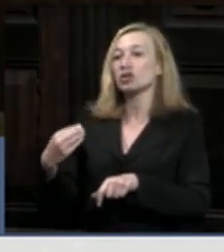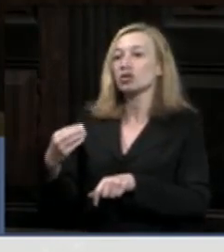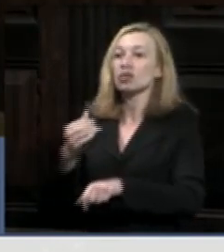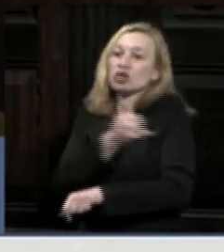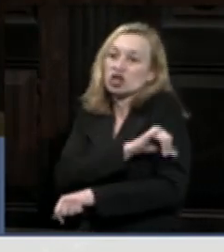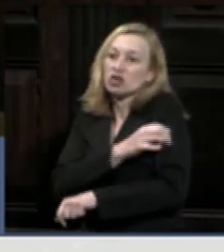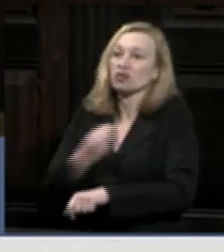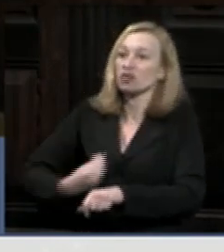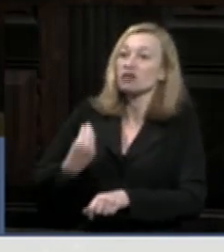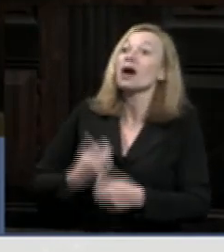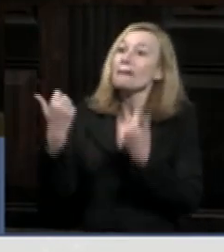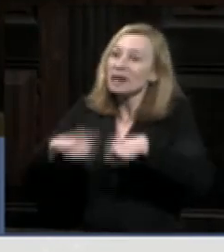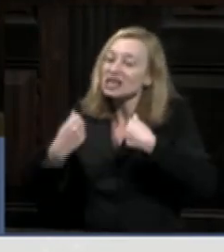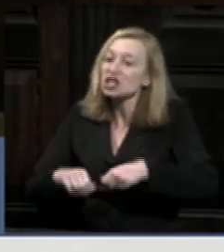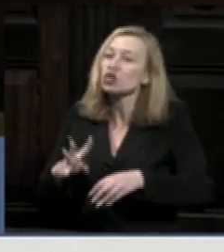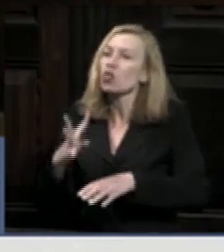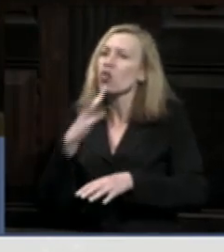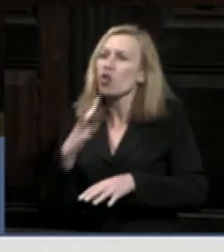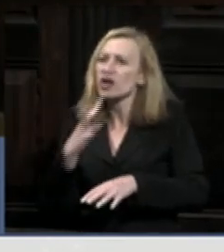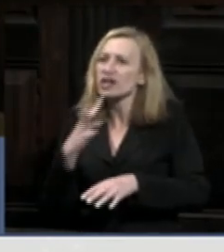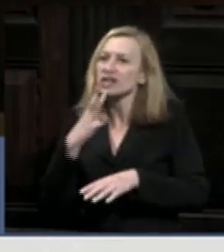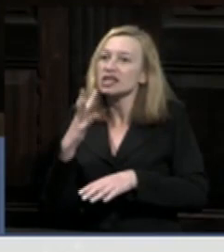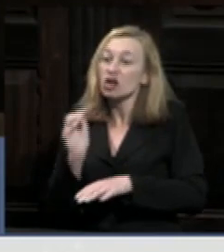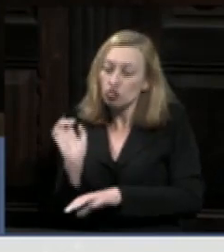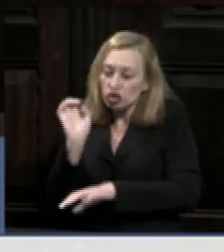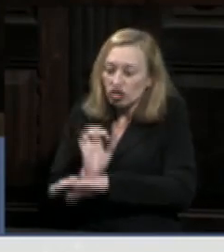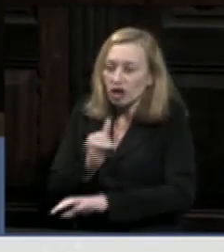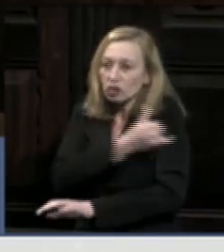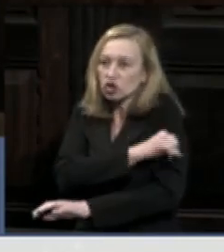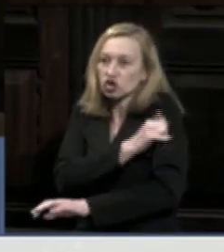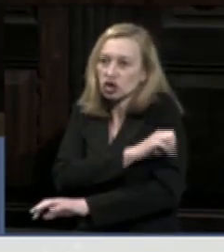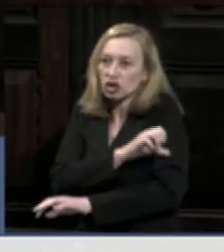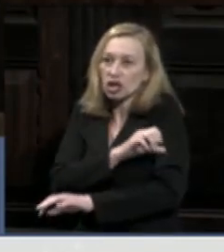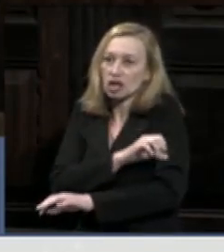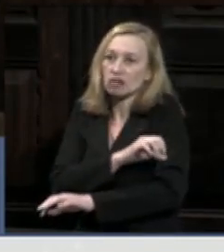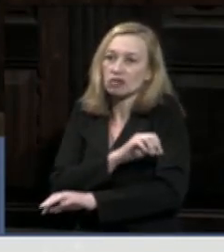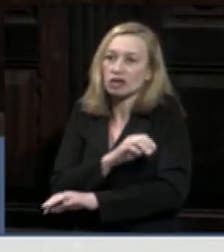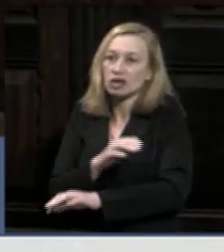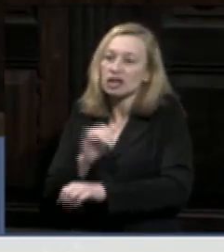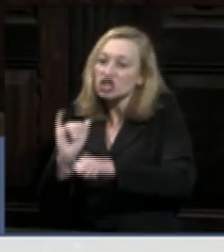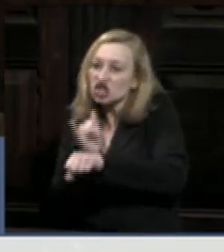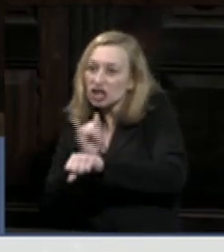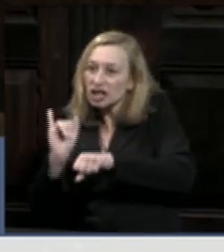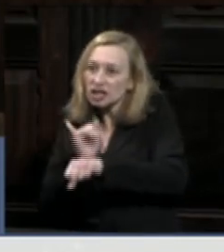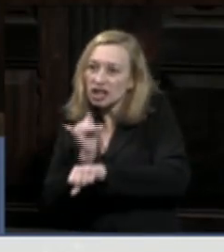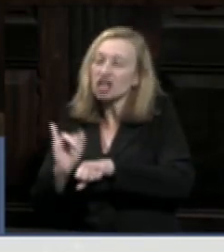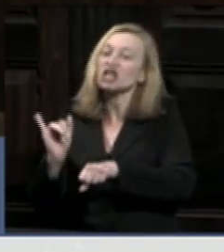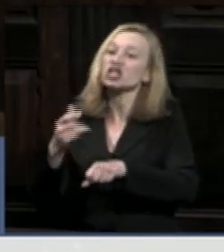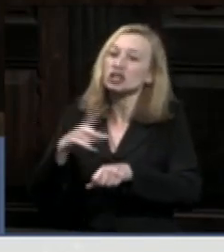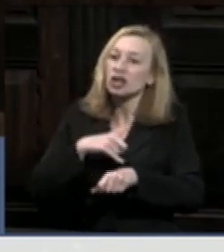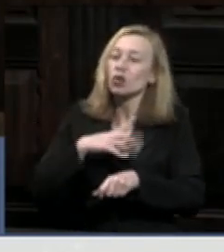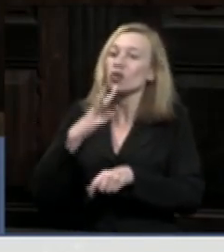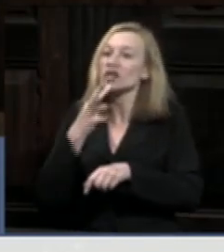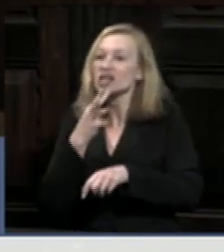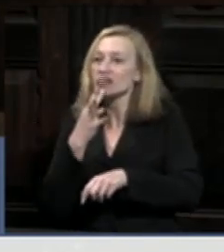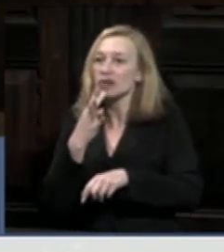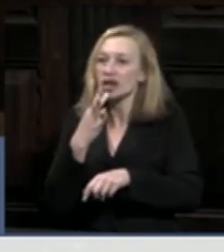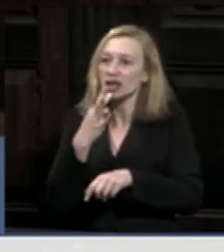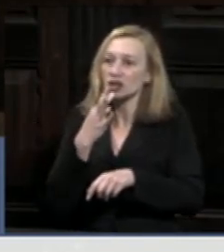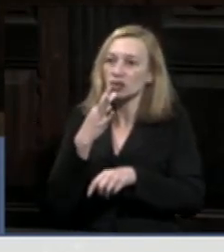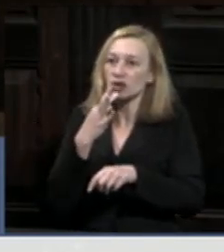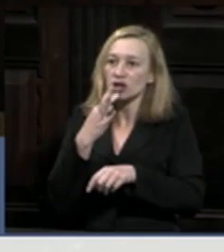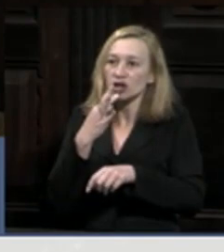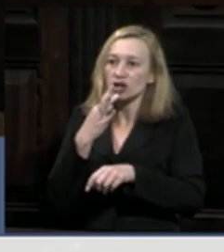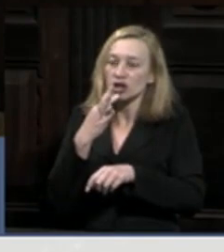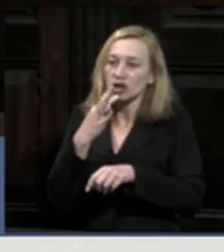conhecer o estado do rio de janeiro e tem um temor não percebo conhecimento do estado do rio de janeiro em quase